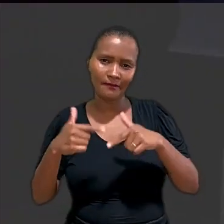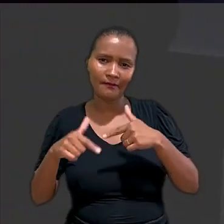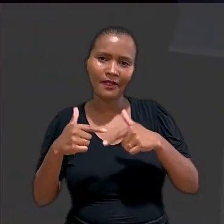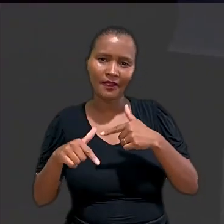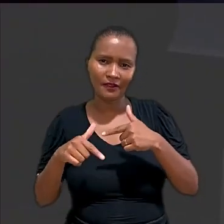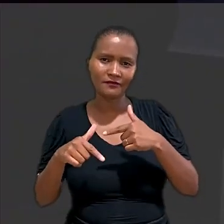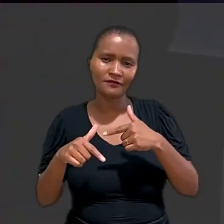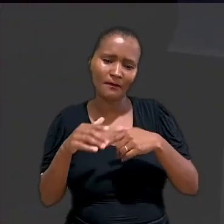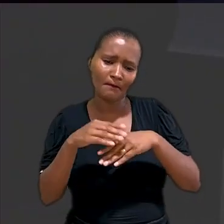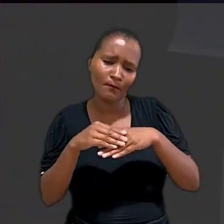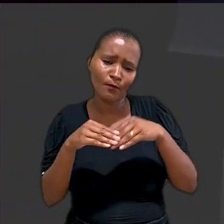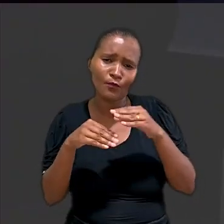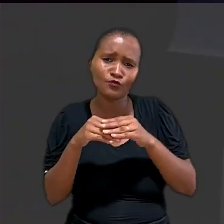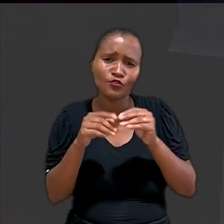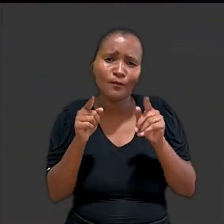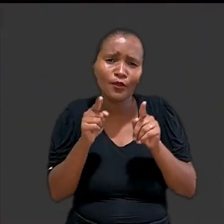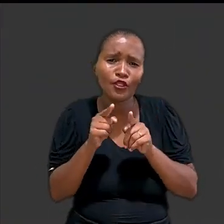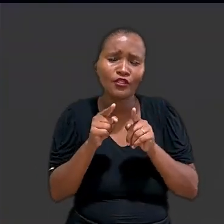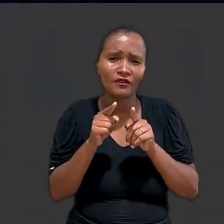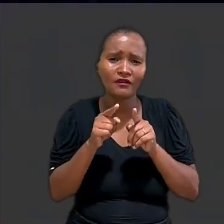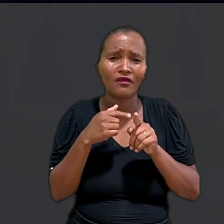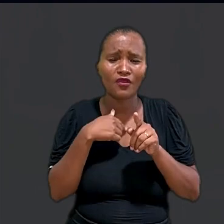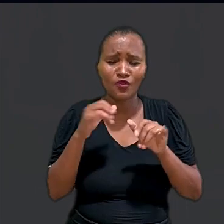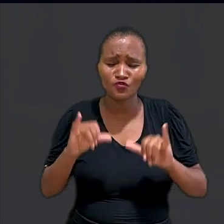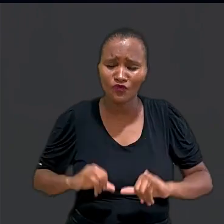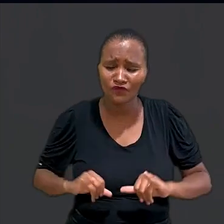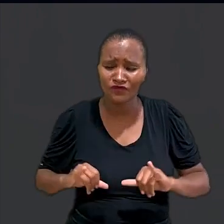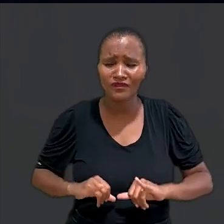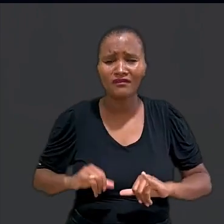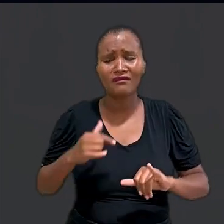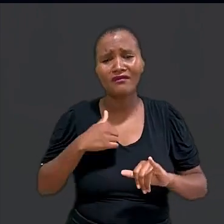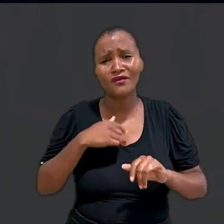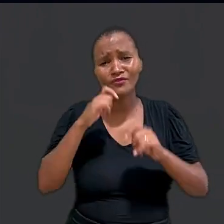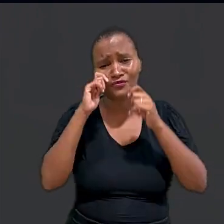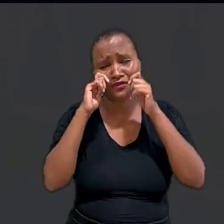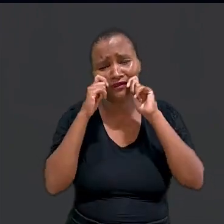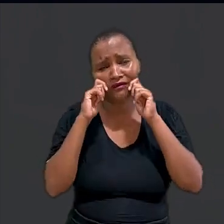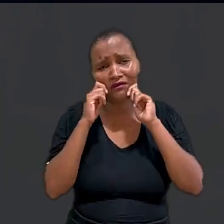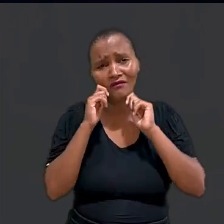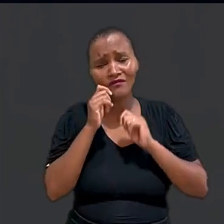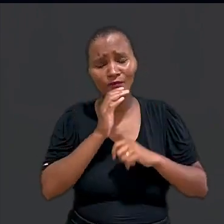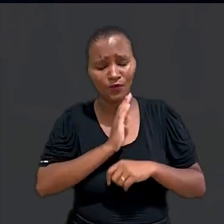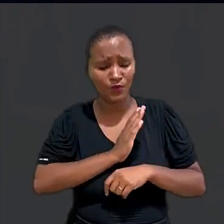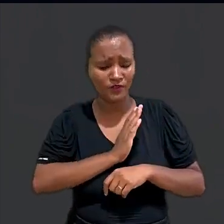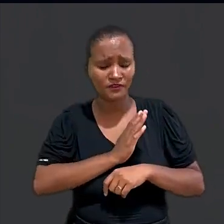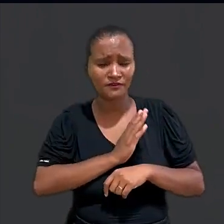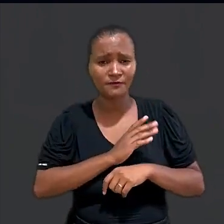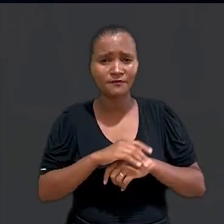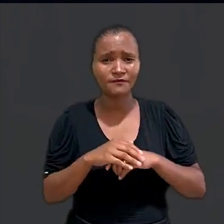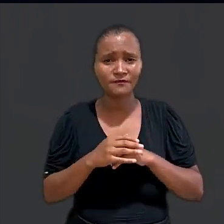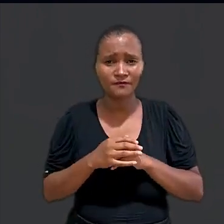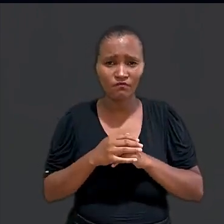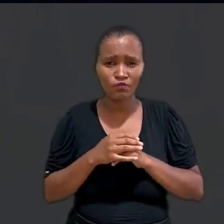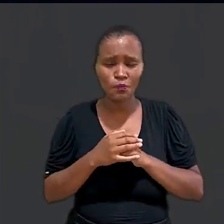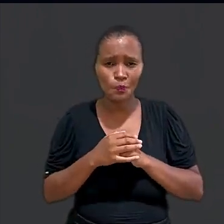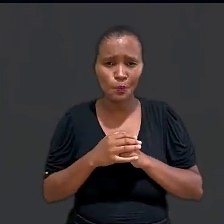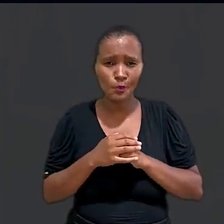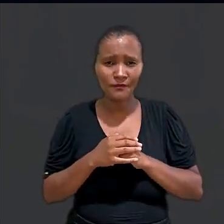a trabalhar com suas mãozinhas pequenas. Eu sofria, eu chorava dentro do meu coração.